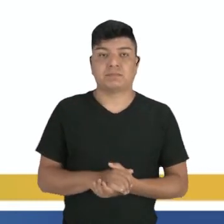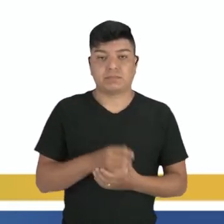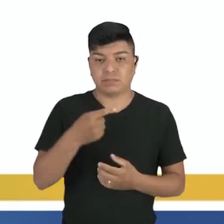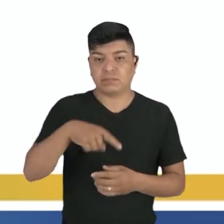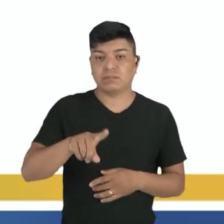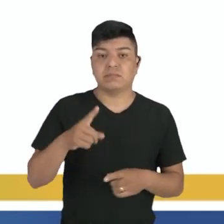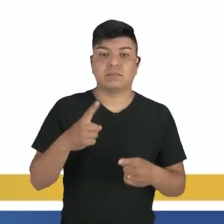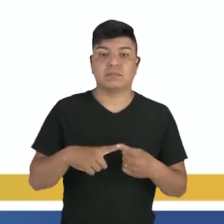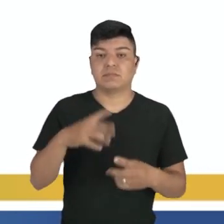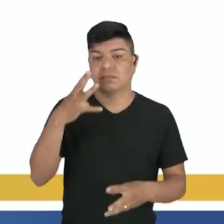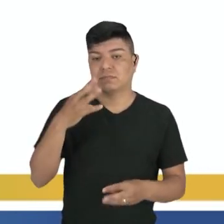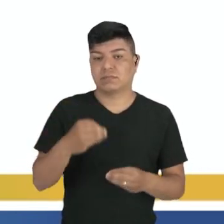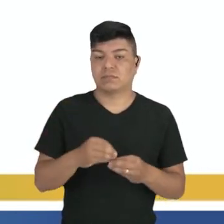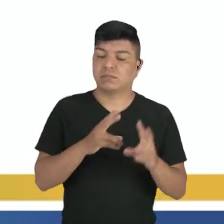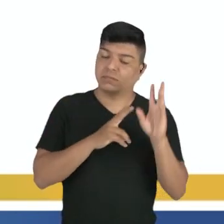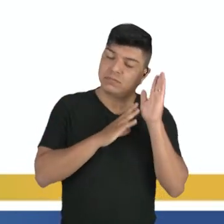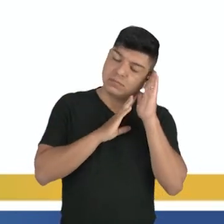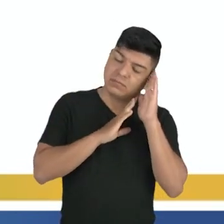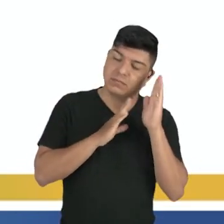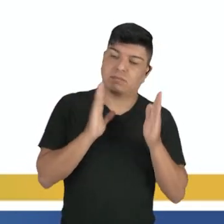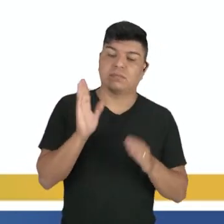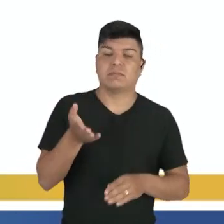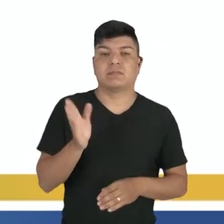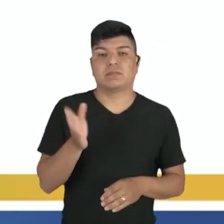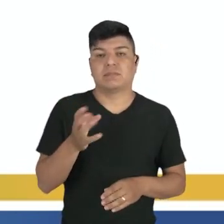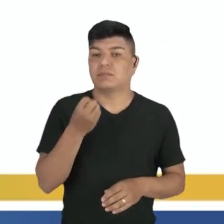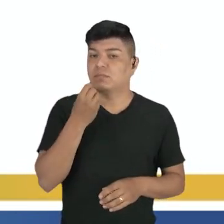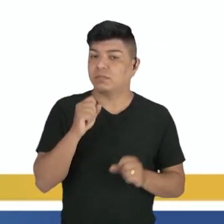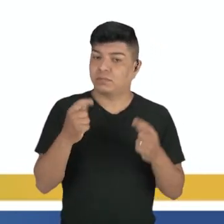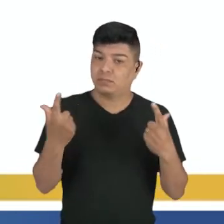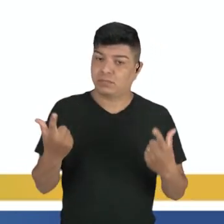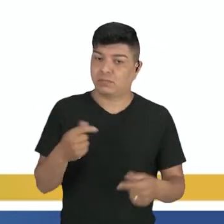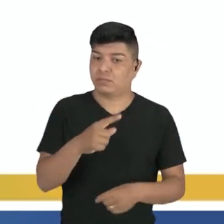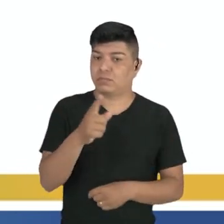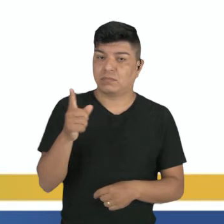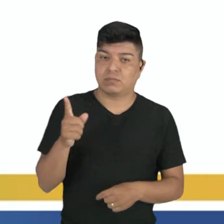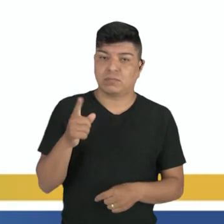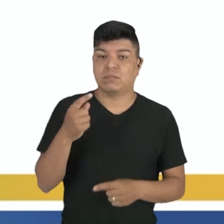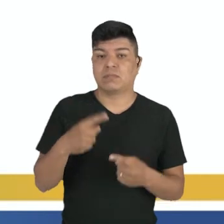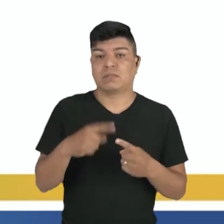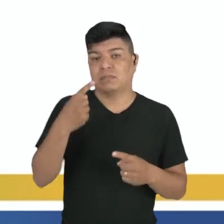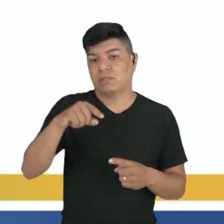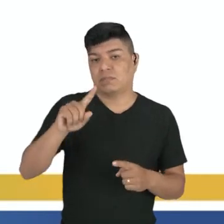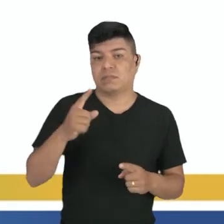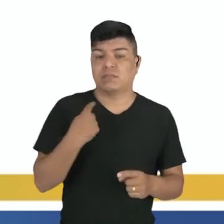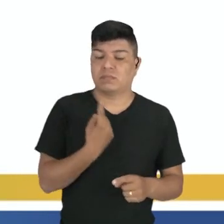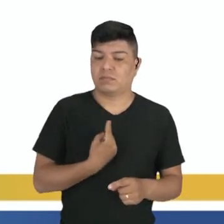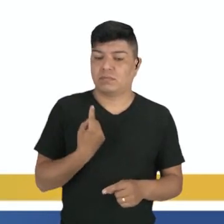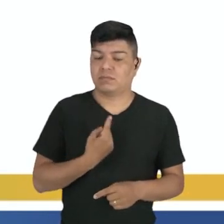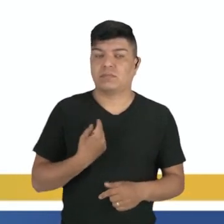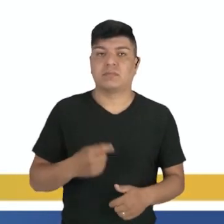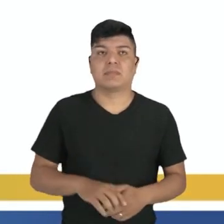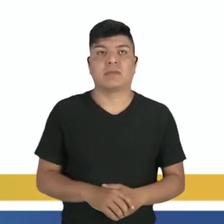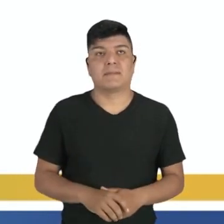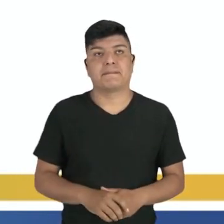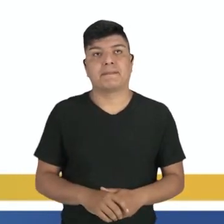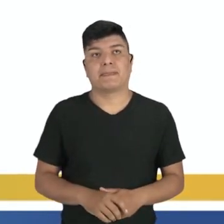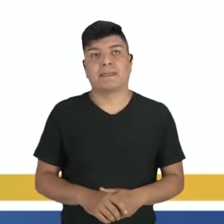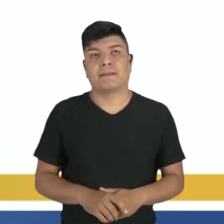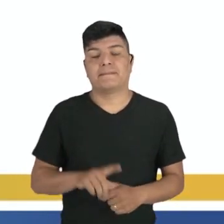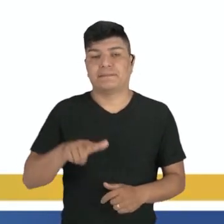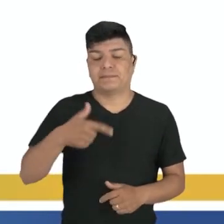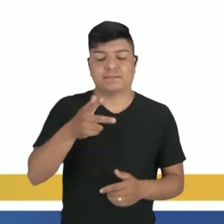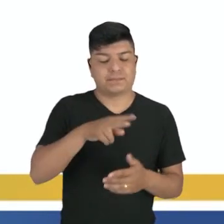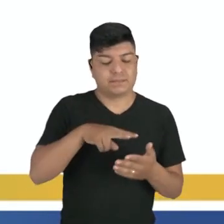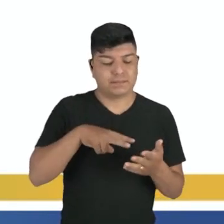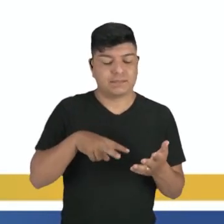irei, pois já se vão deitar. E eu disse, boa sorte achartes, porque irás e me deixarás. Após